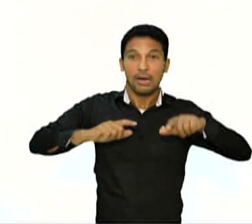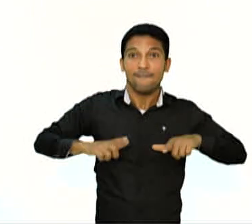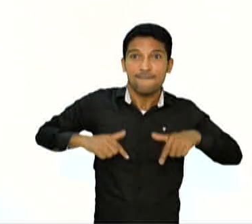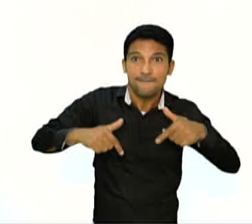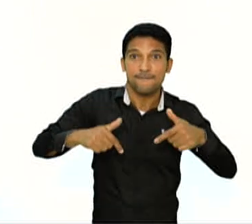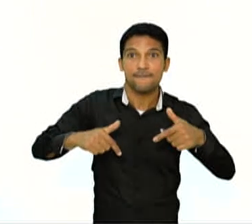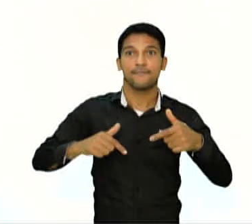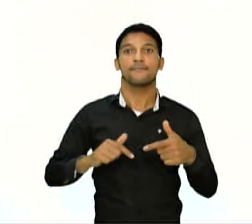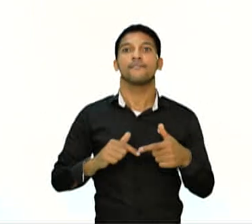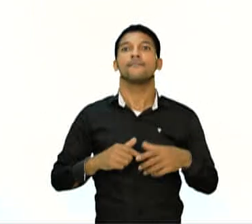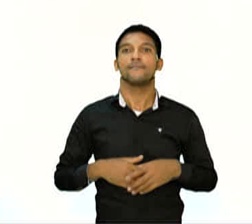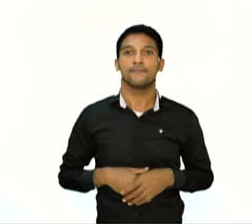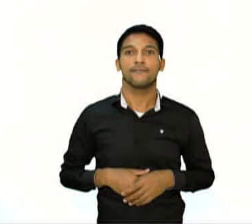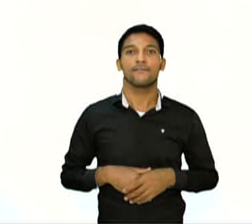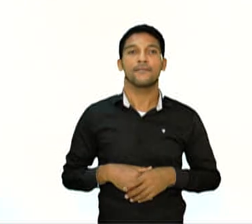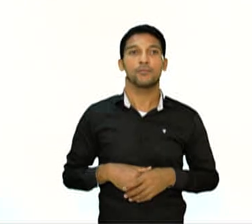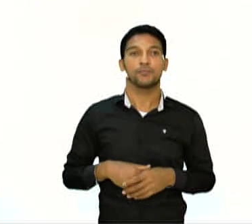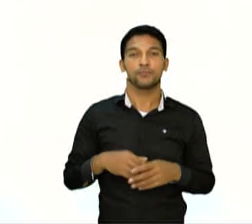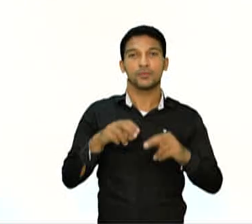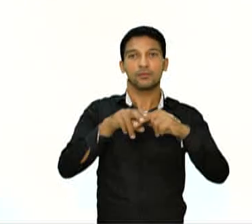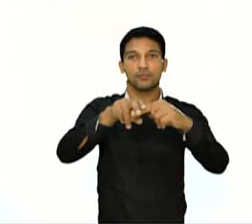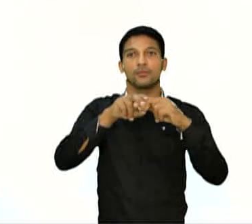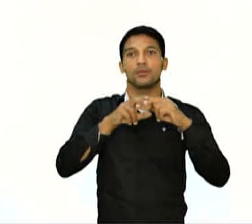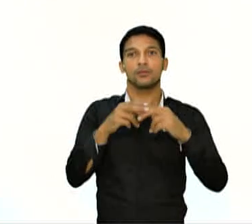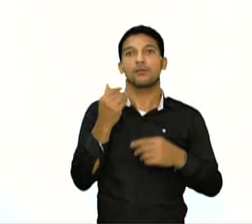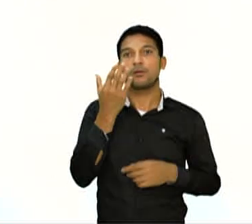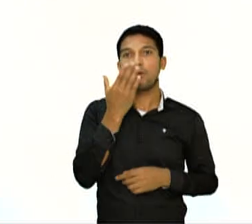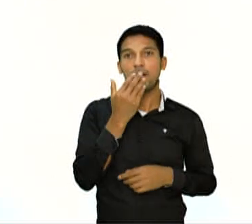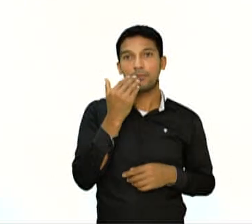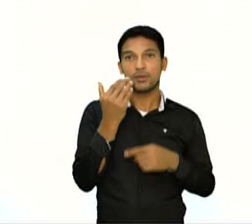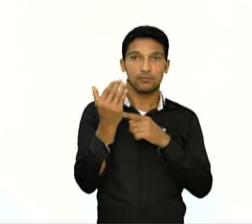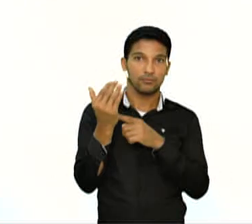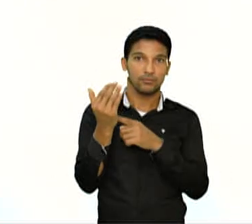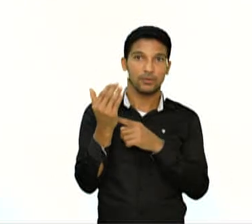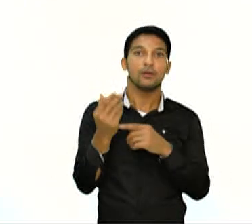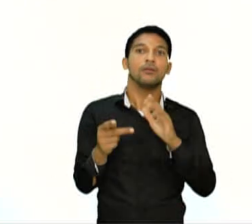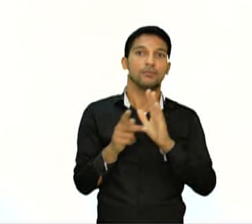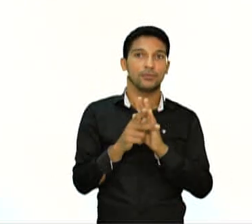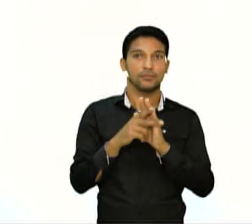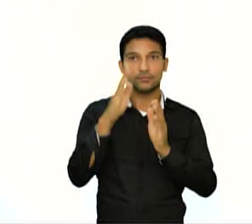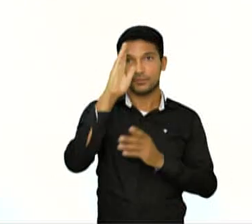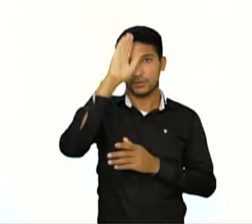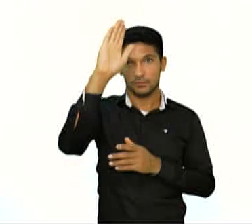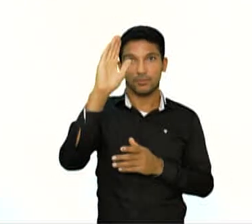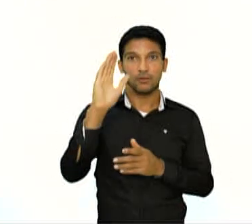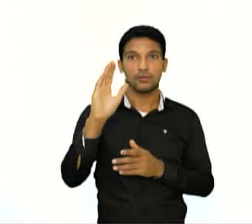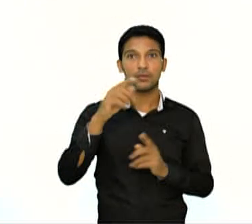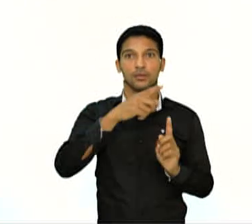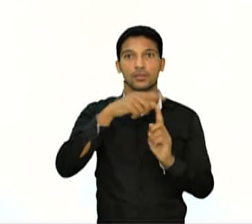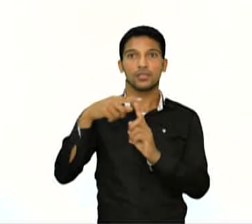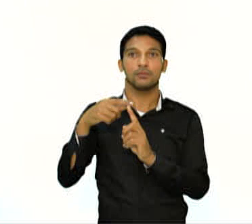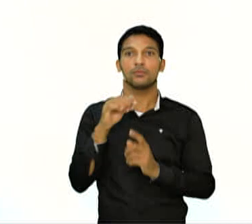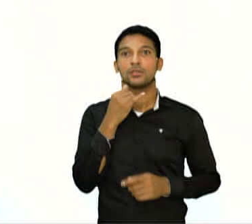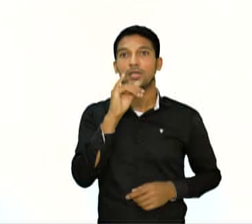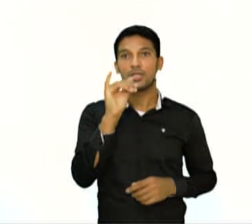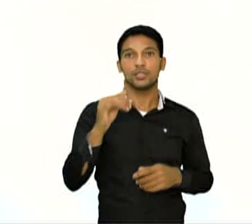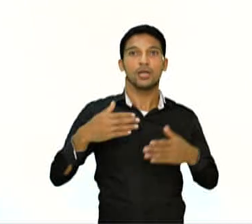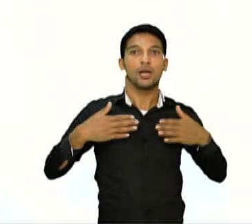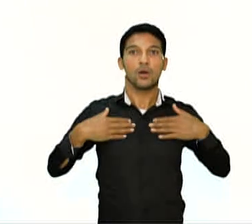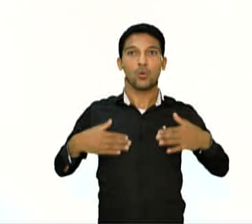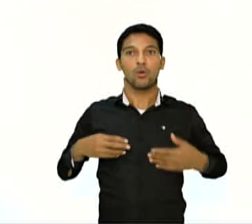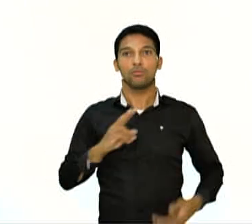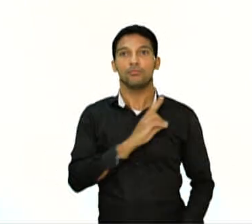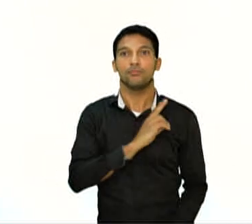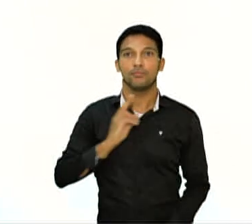Assim, o alimento, ele deve ser visto como a principal fonte que nós temos até hoje para o